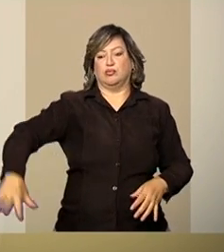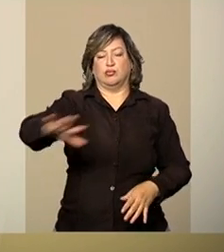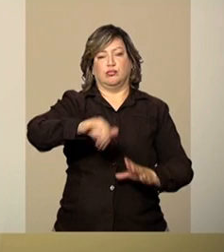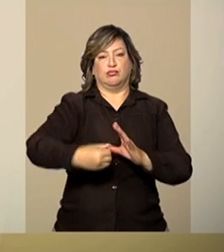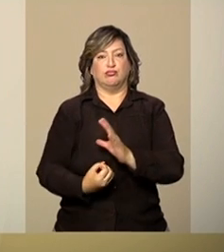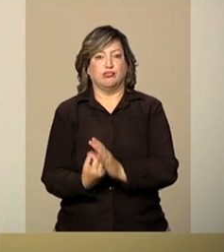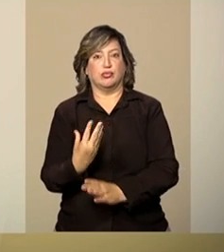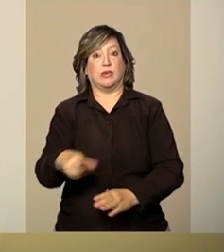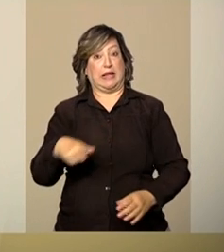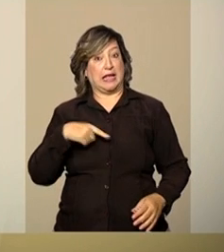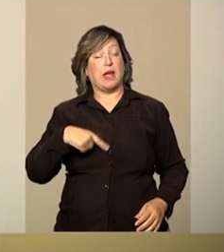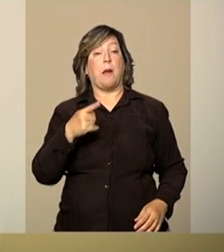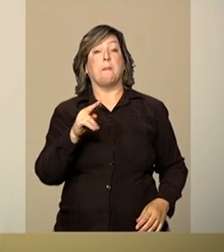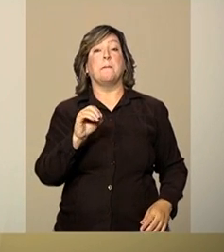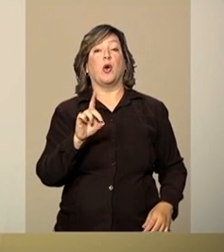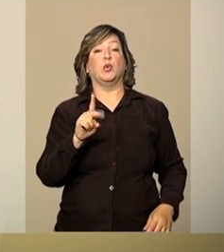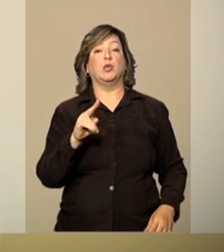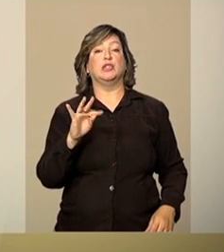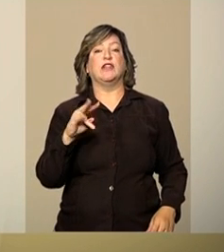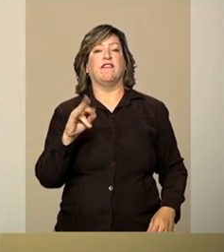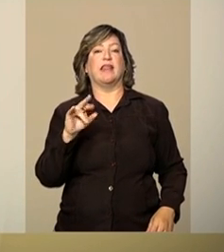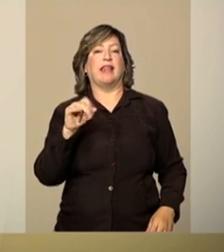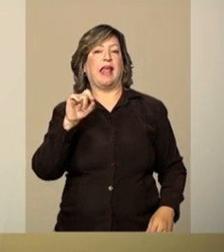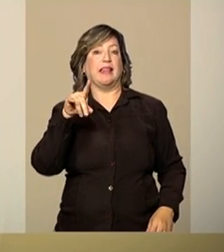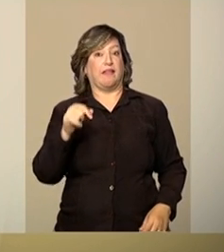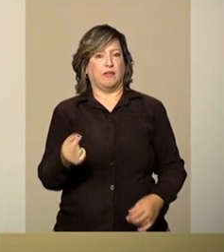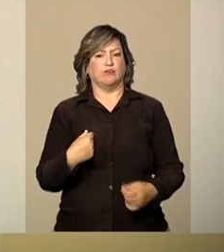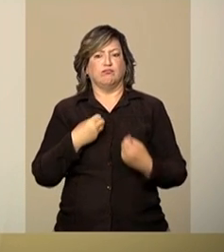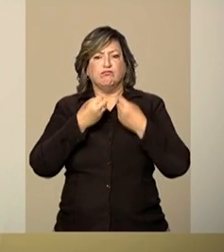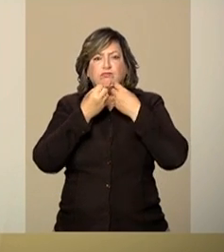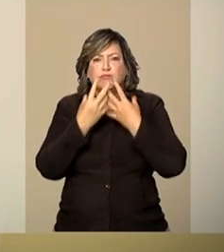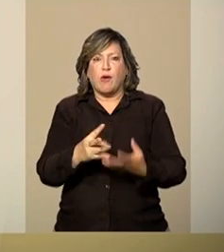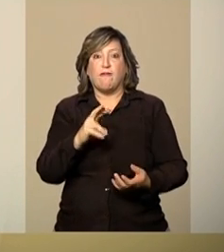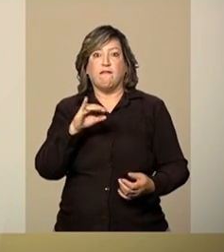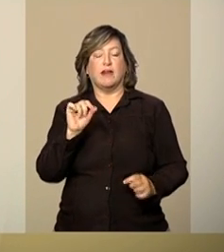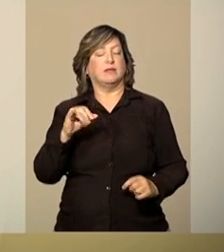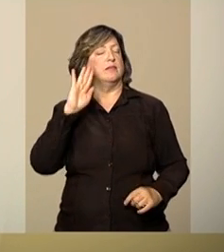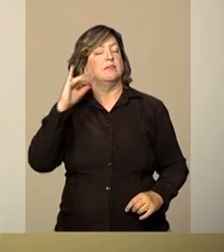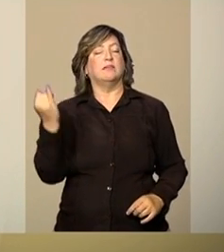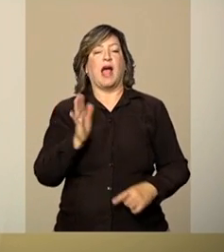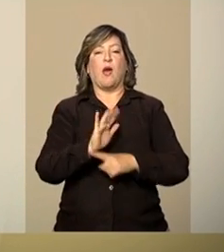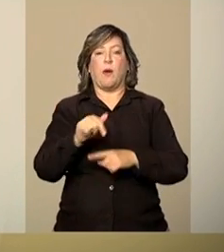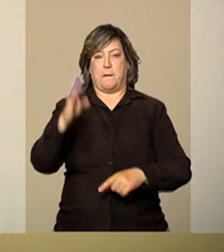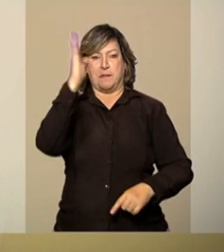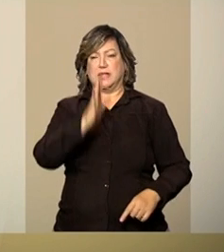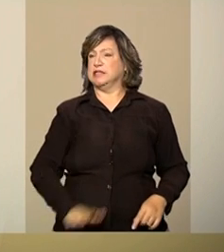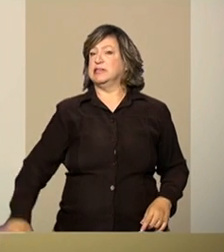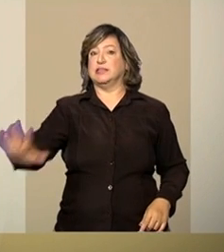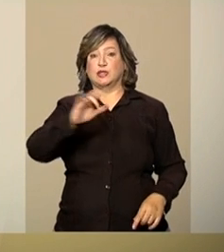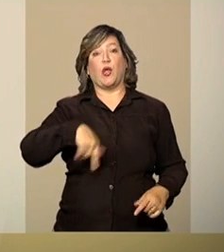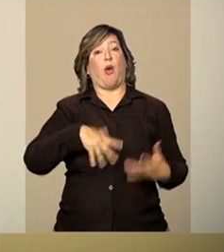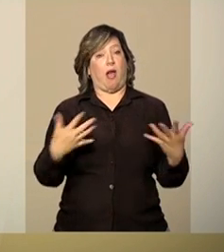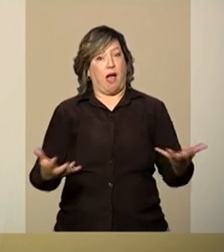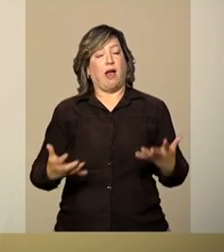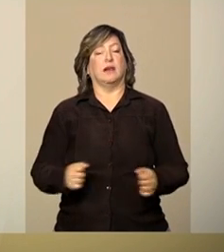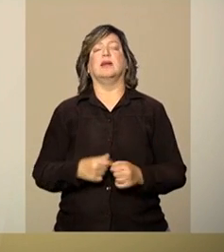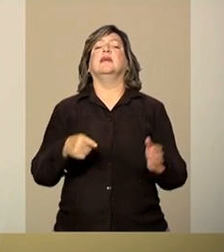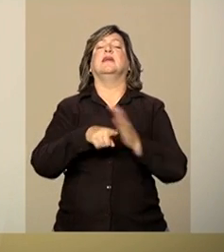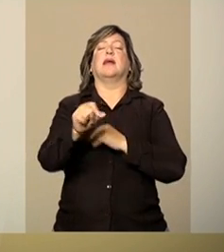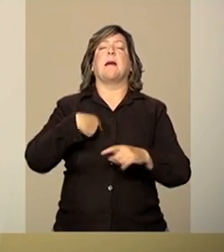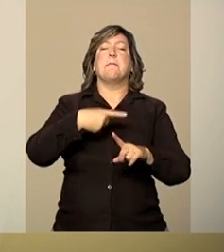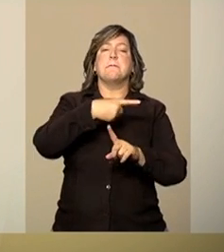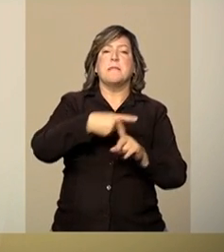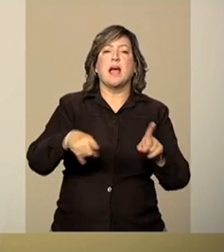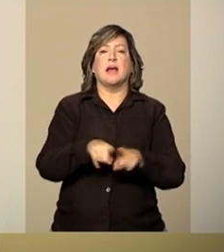a chamada produtividade na veia e é isso que buscamos para todo o Brasil isso também vale para as médias propriedades rurais